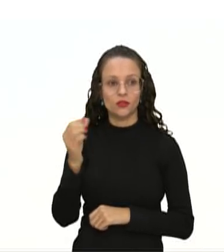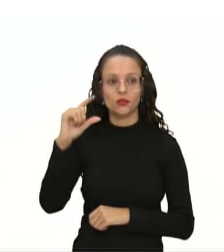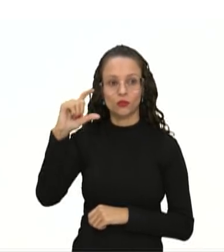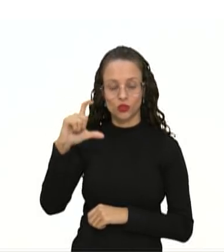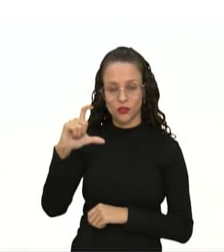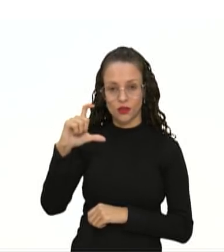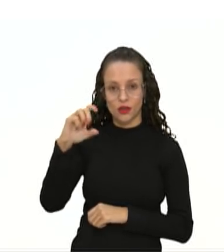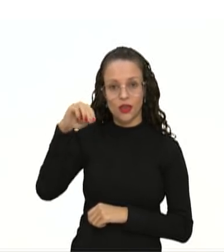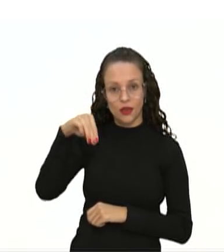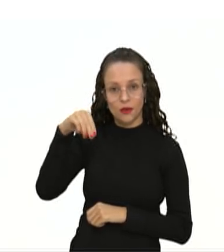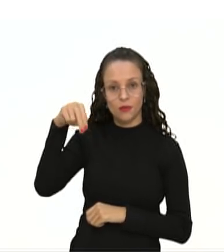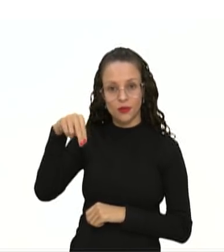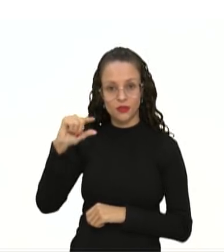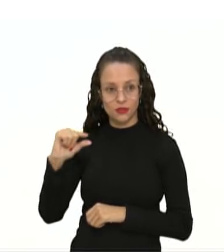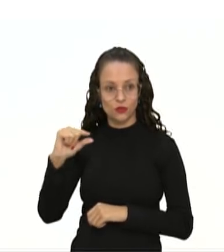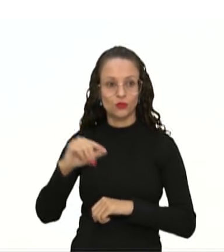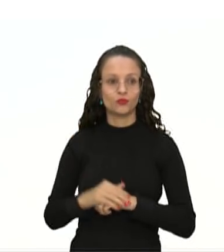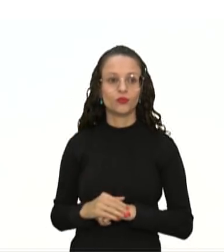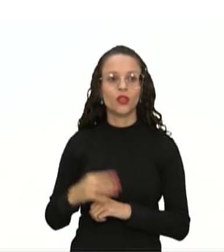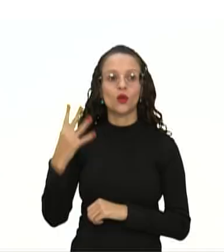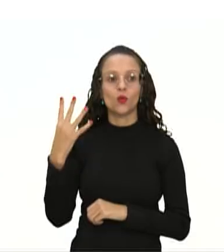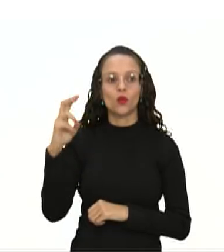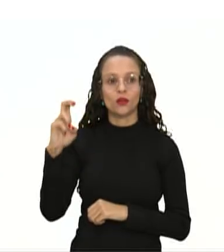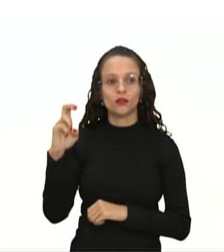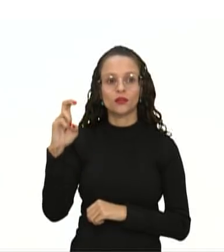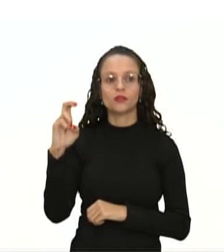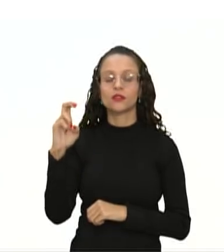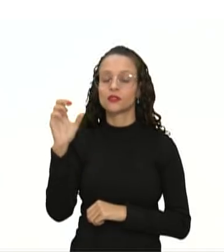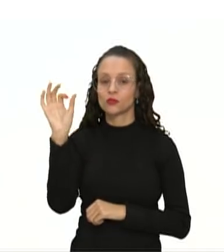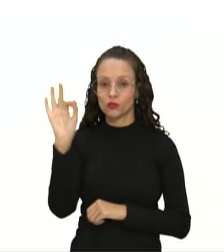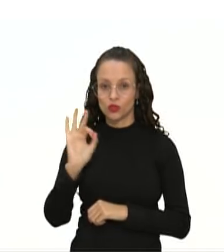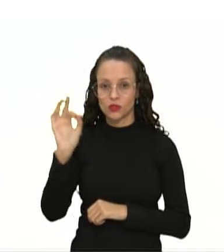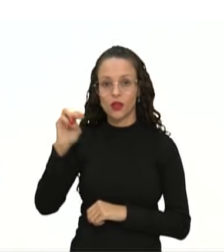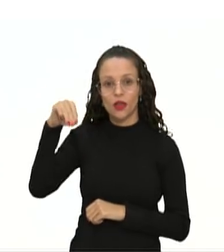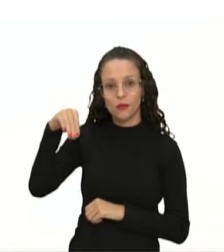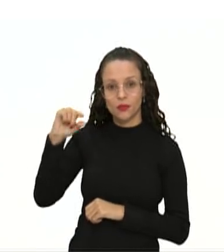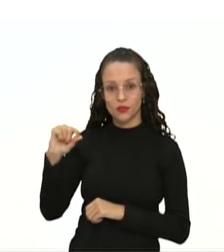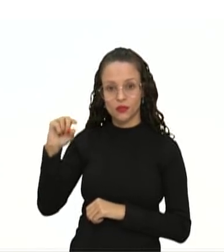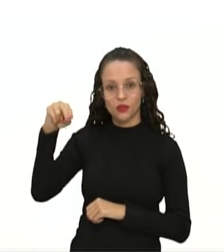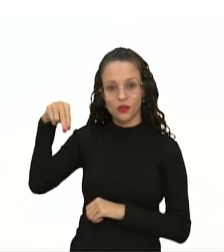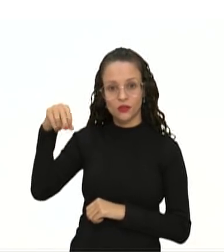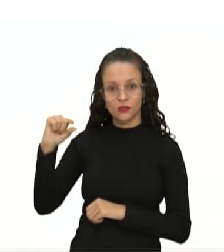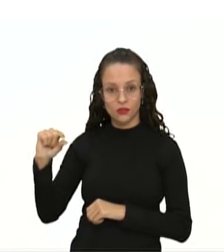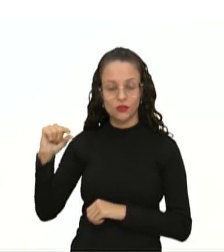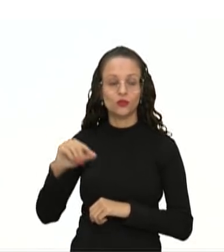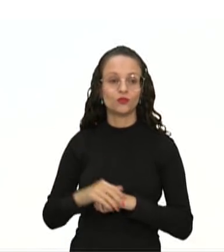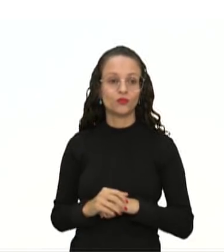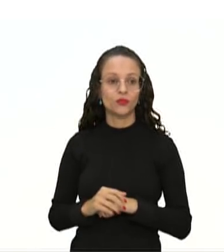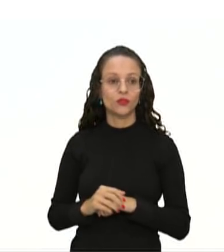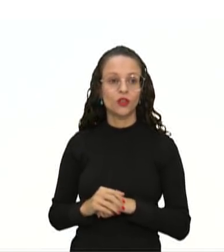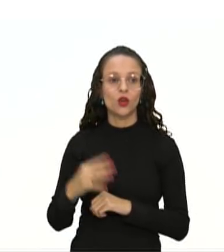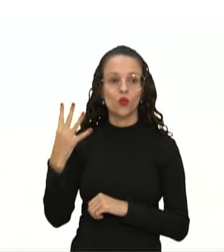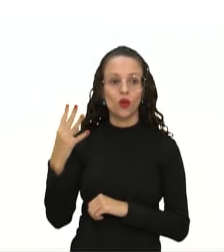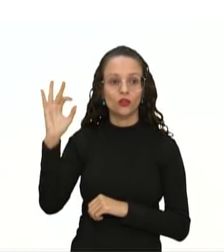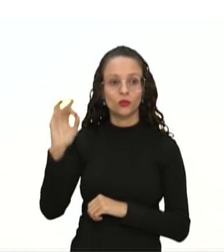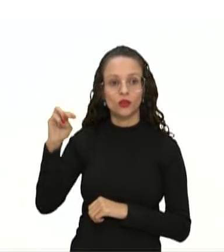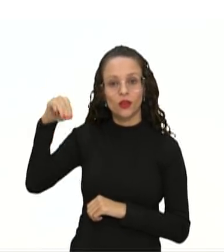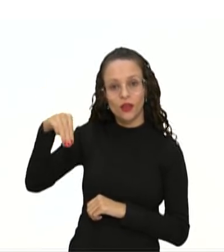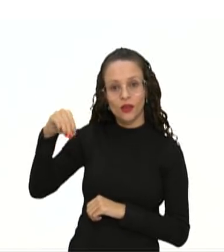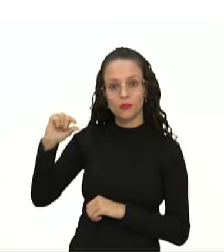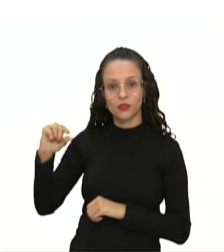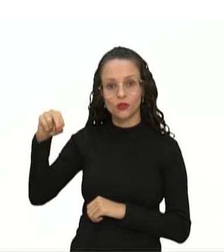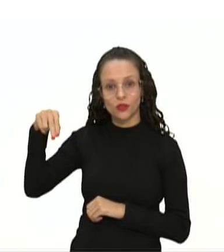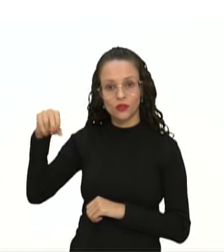46% Mzão, Nzinho, 46% Mzinho, Nzão, e 4%